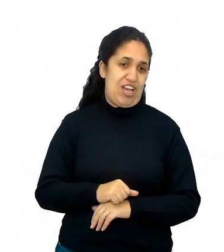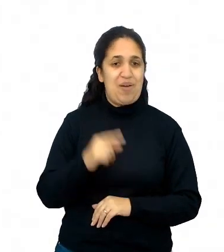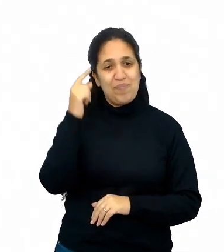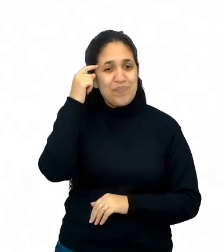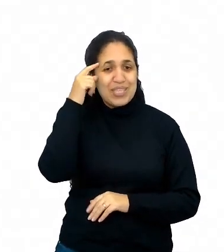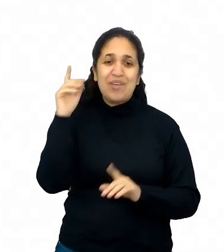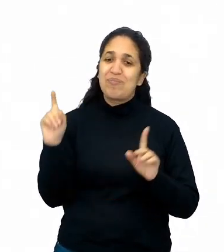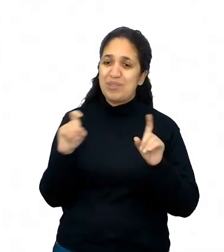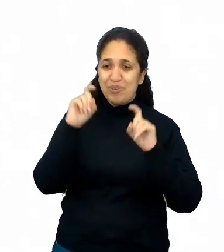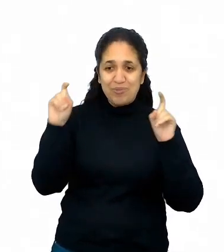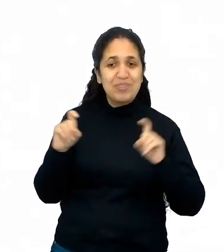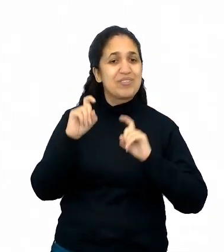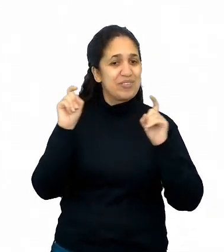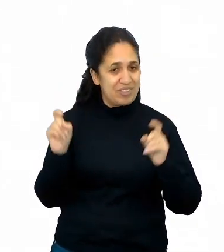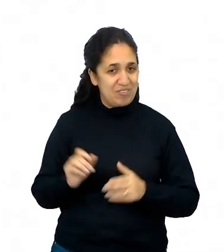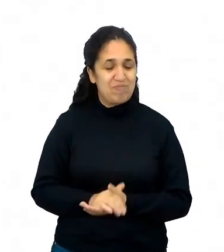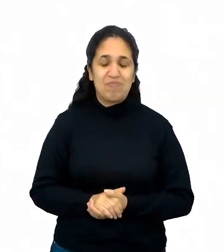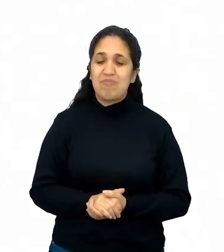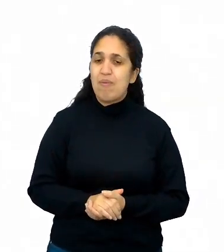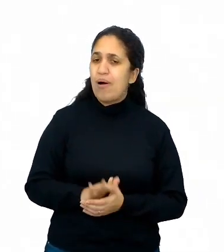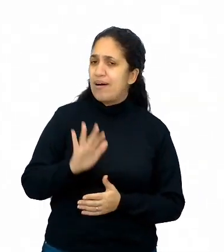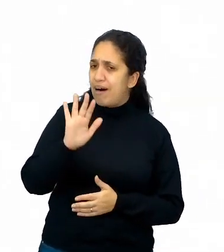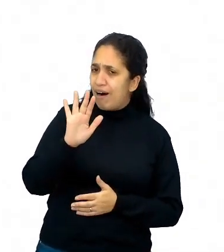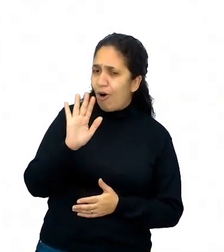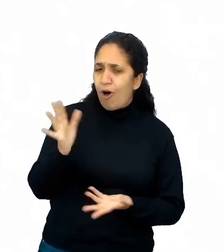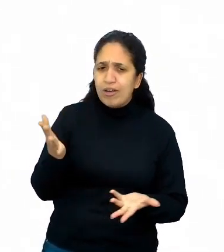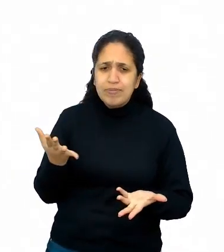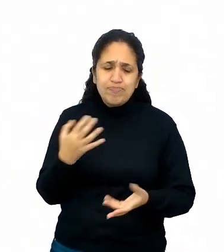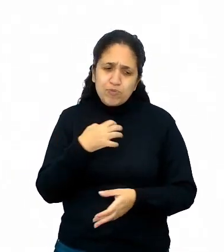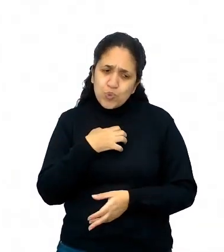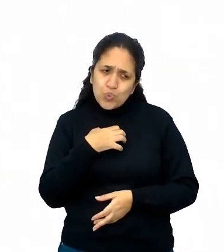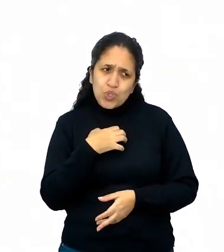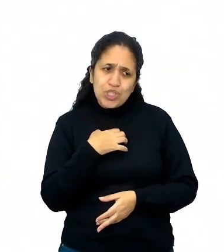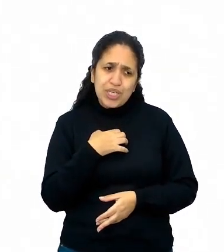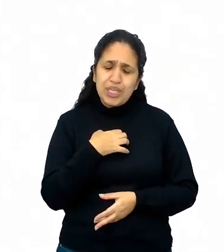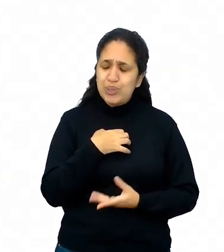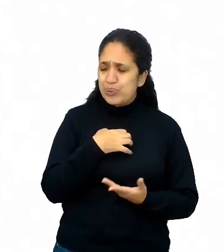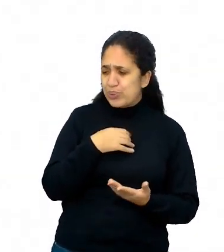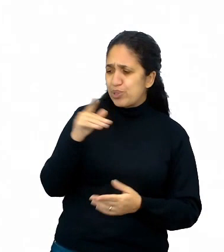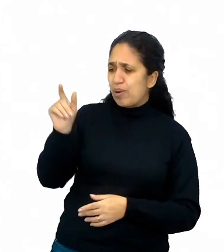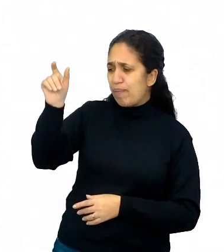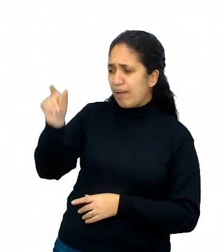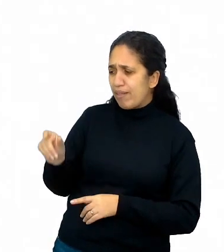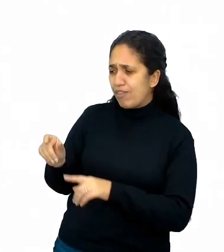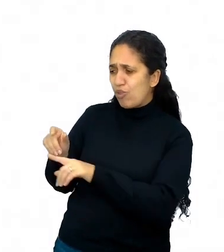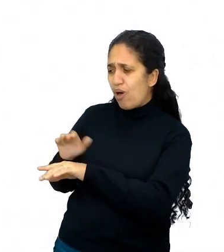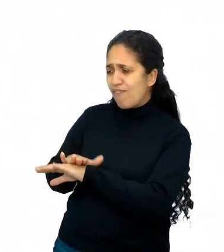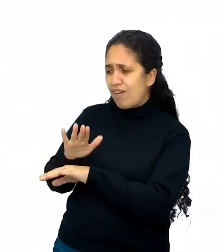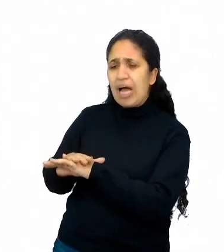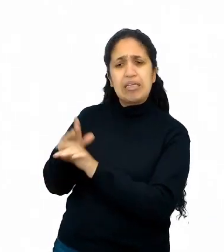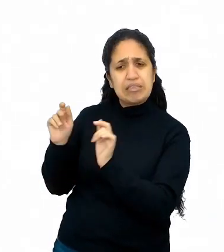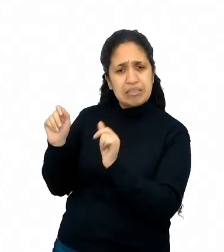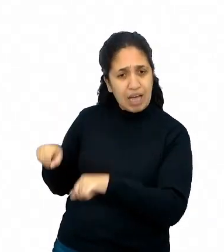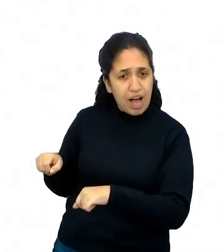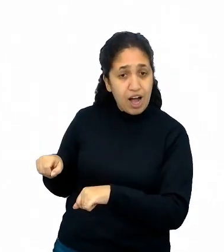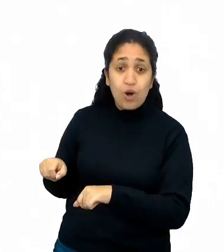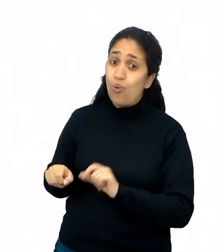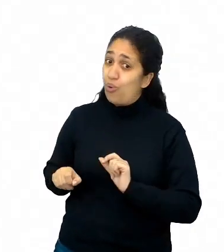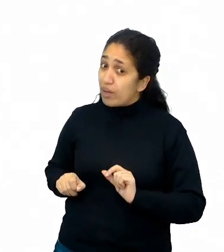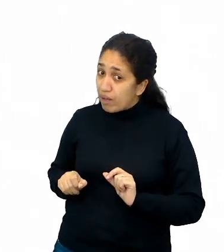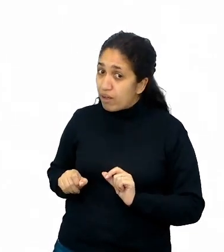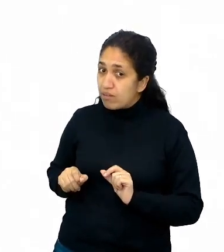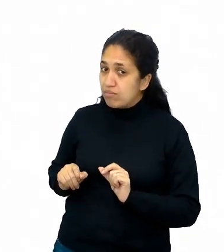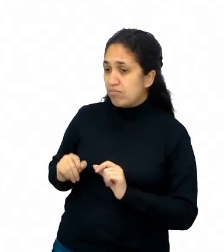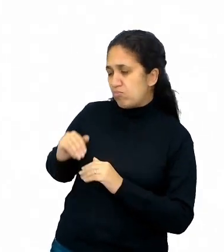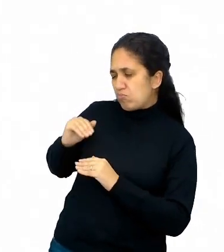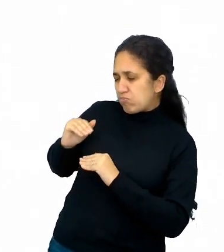computacional. Quando eu falo de forma que uma pessoa possa executar, então eu vou criar